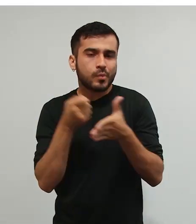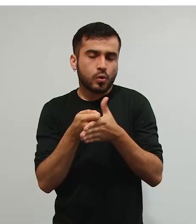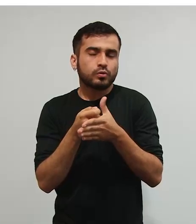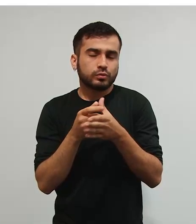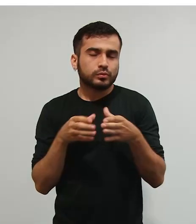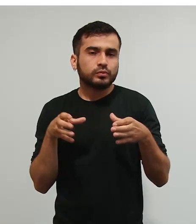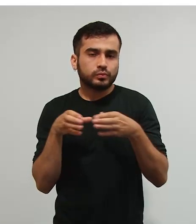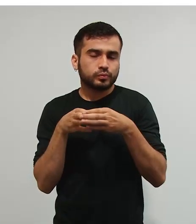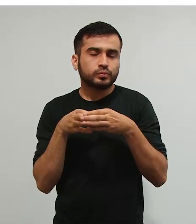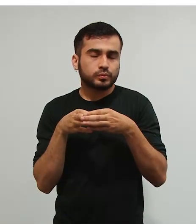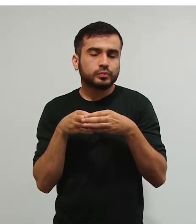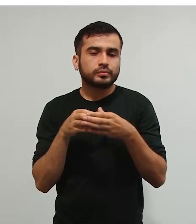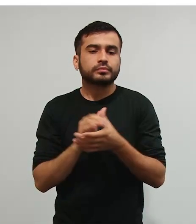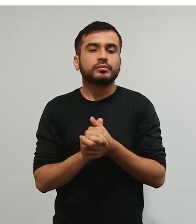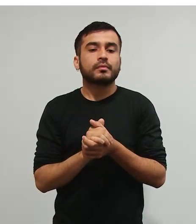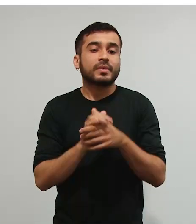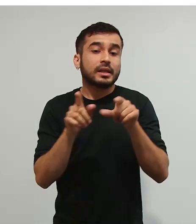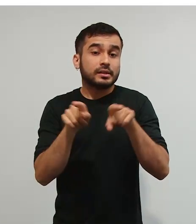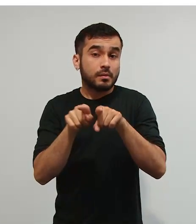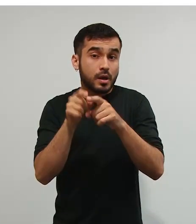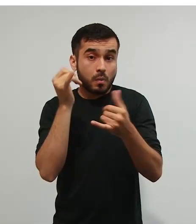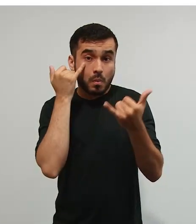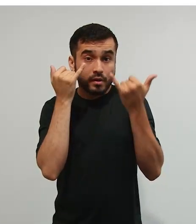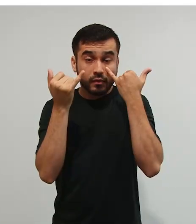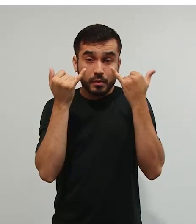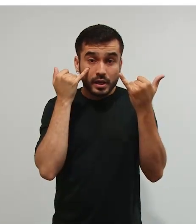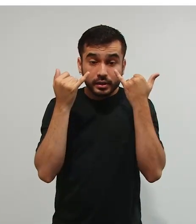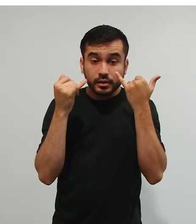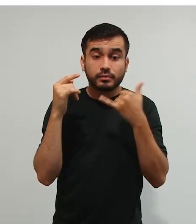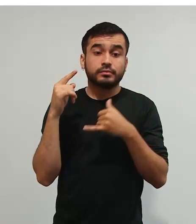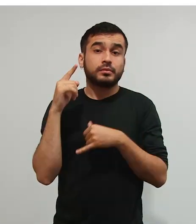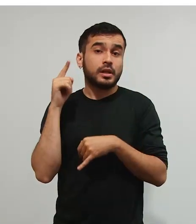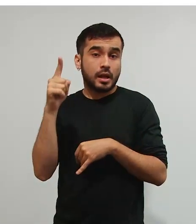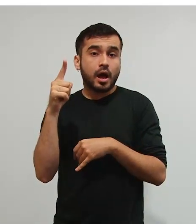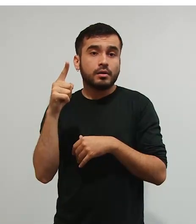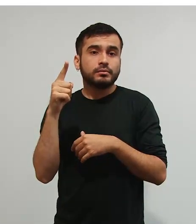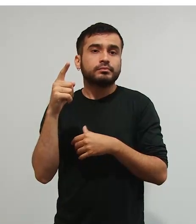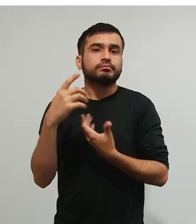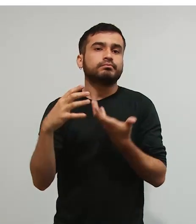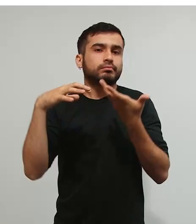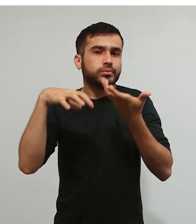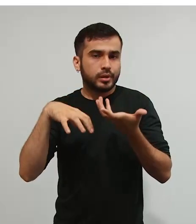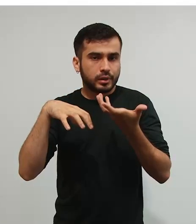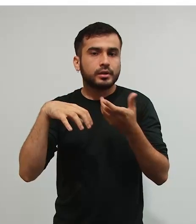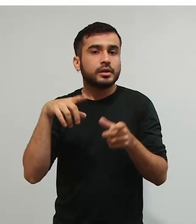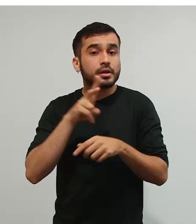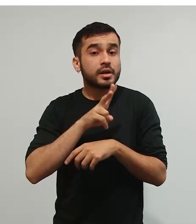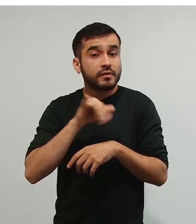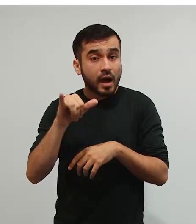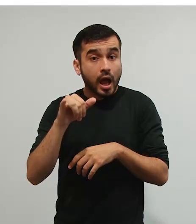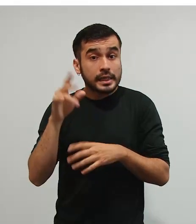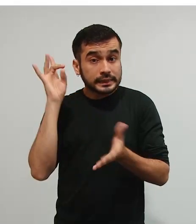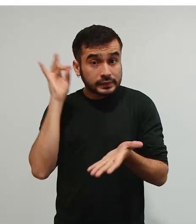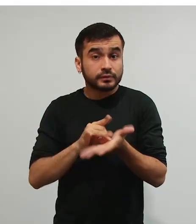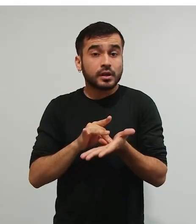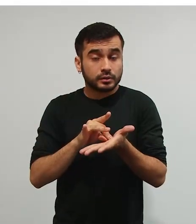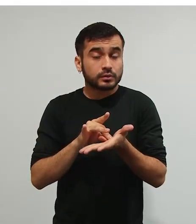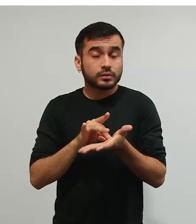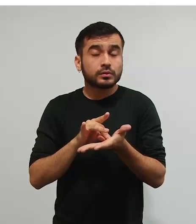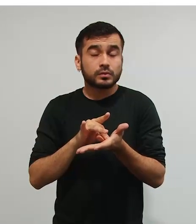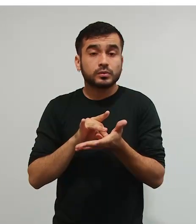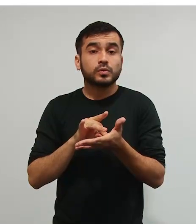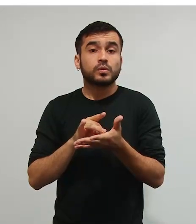trouxe até uma informação da agência do Senado que diz que para a concretização dessas mudanças,